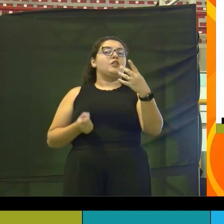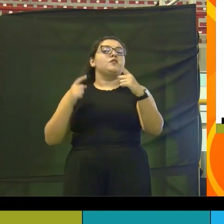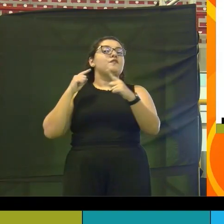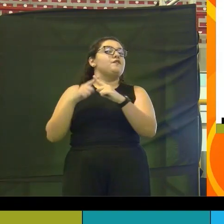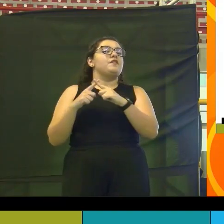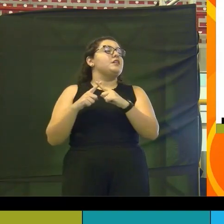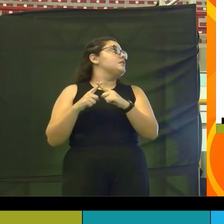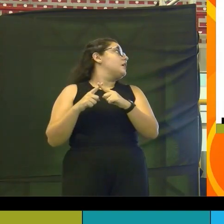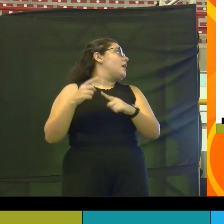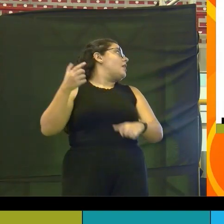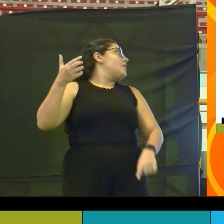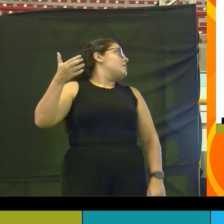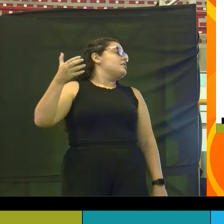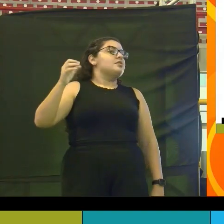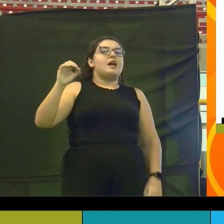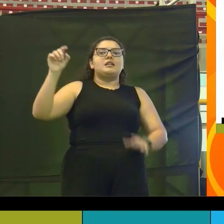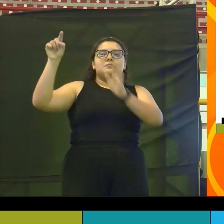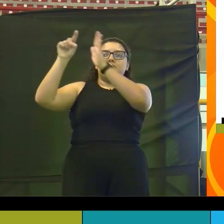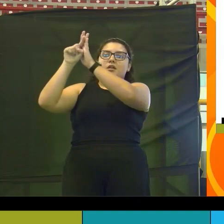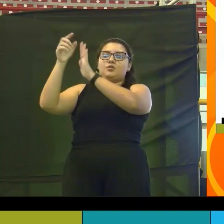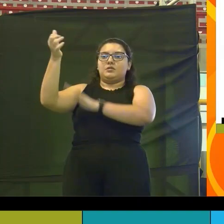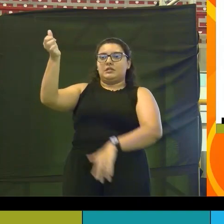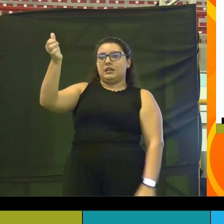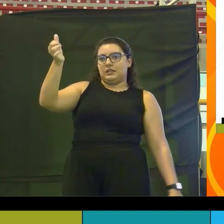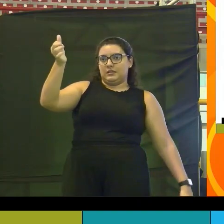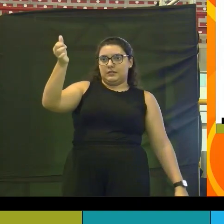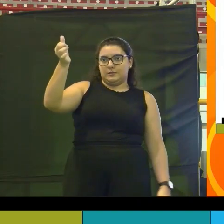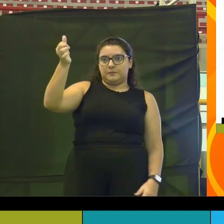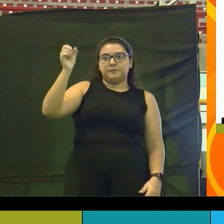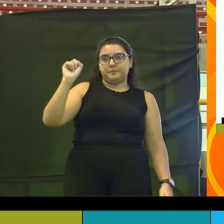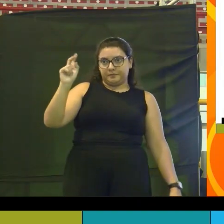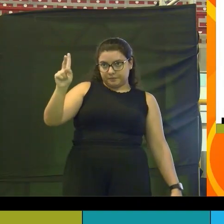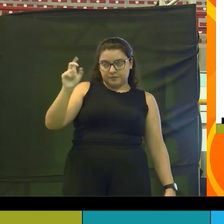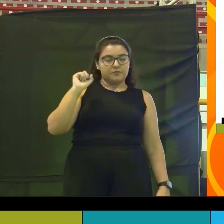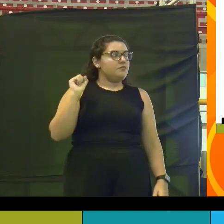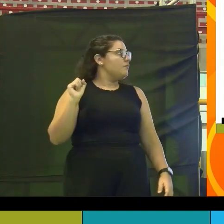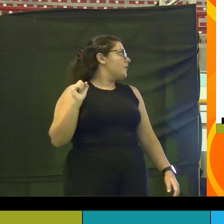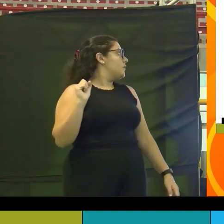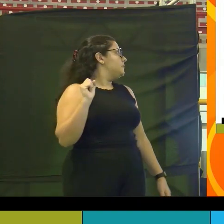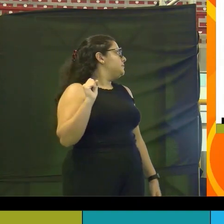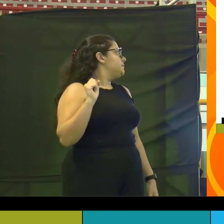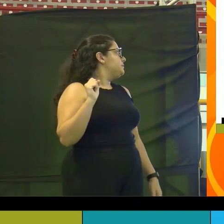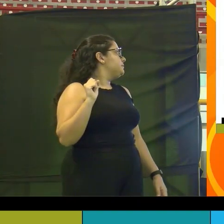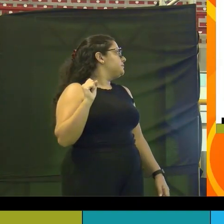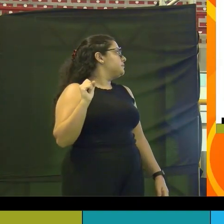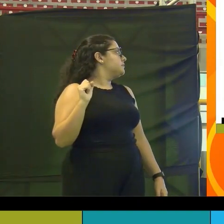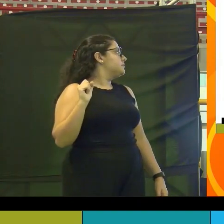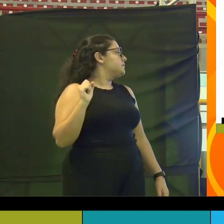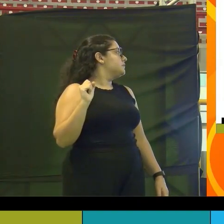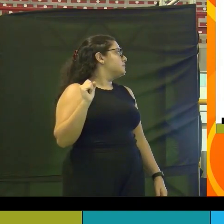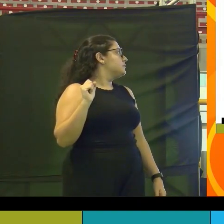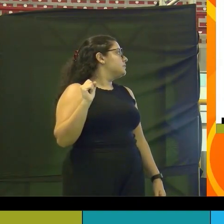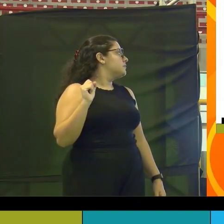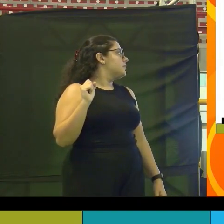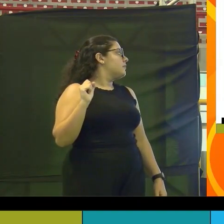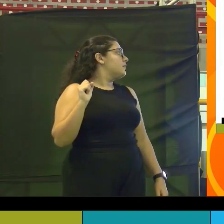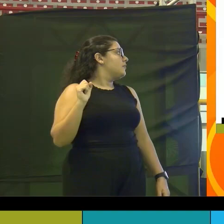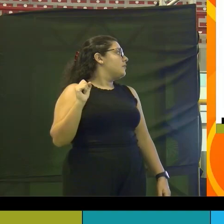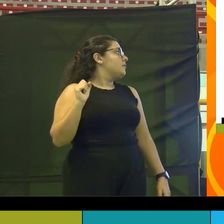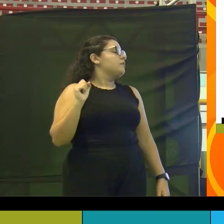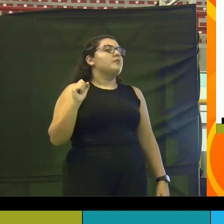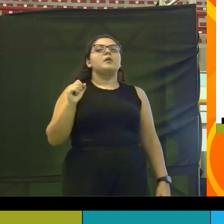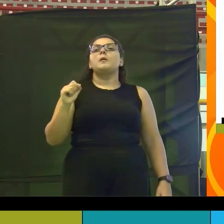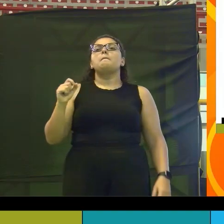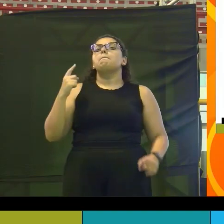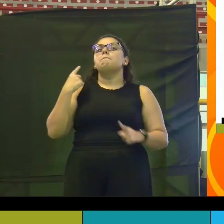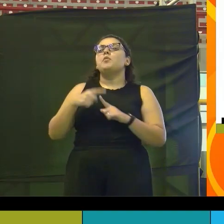quanto? 10 a menos 6, correto? Que eu ajustando para ficar ali 10 a menos 9, Ilan,